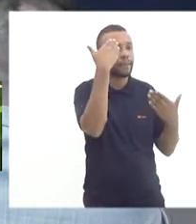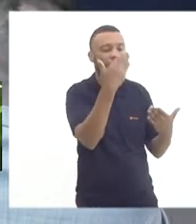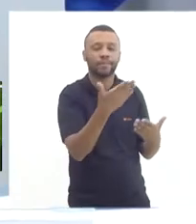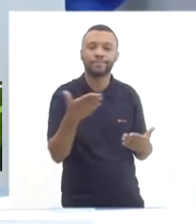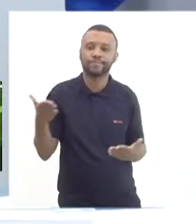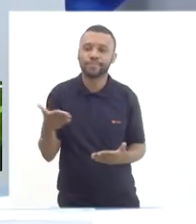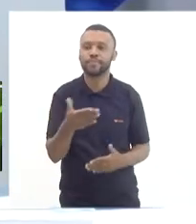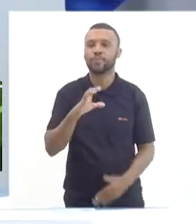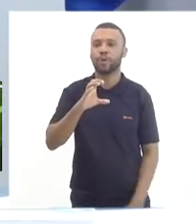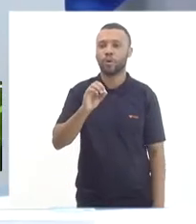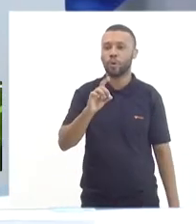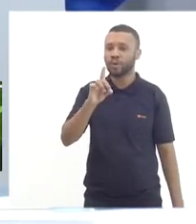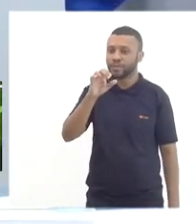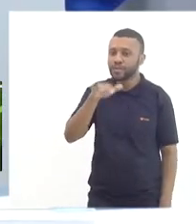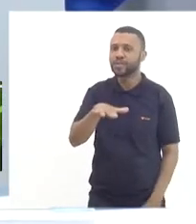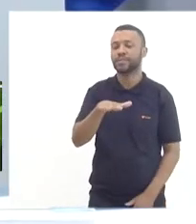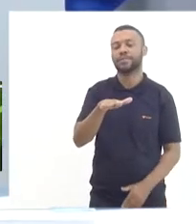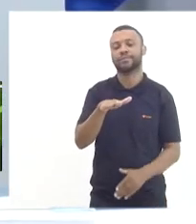favor.